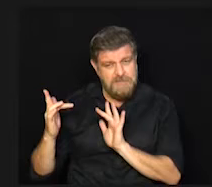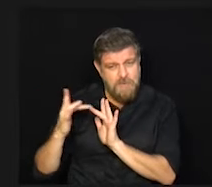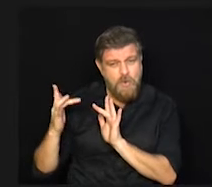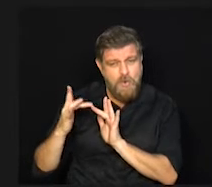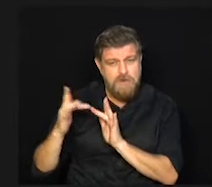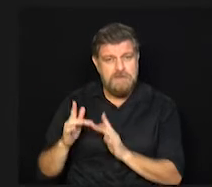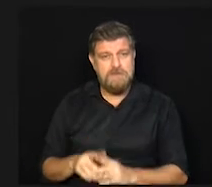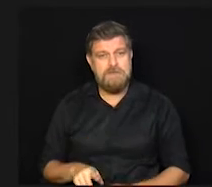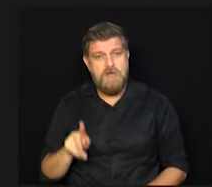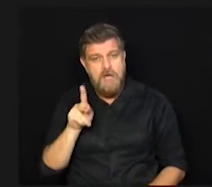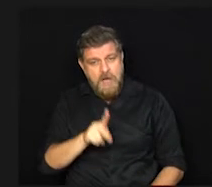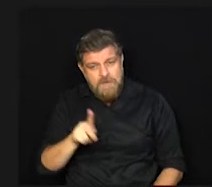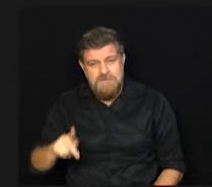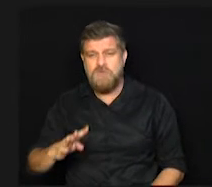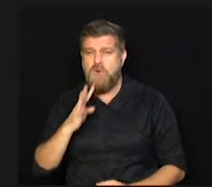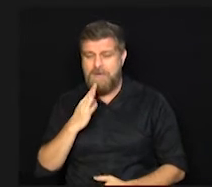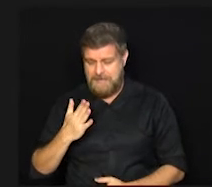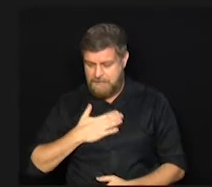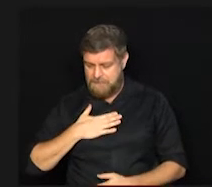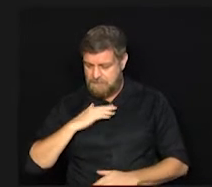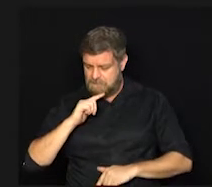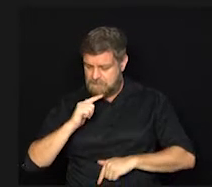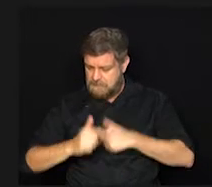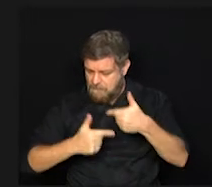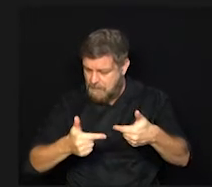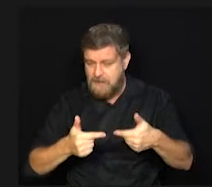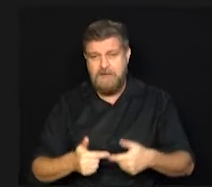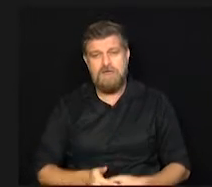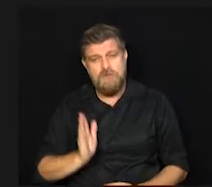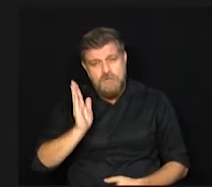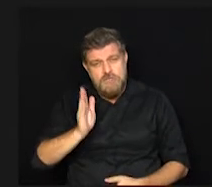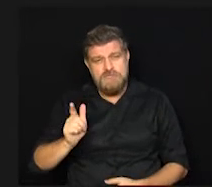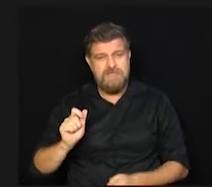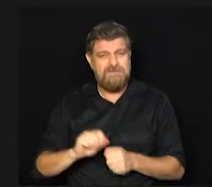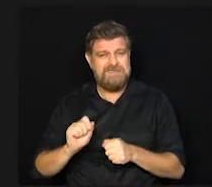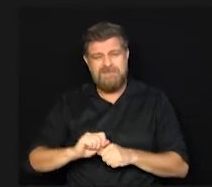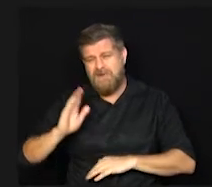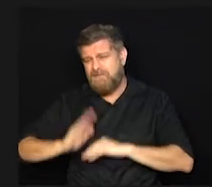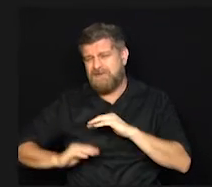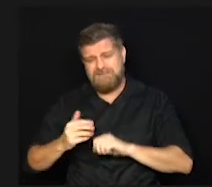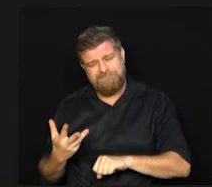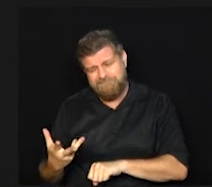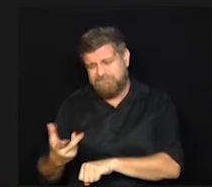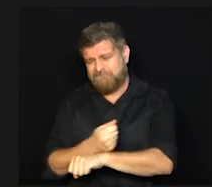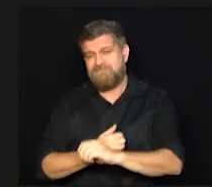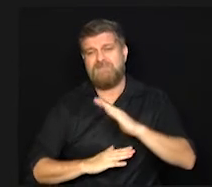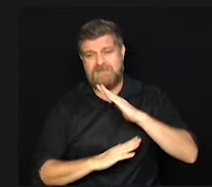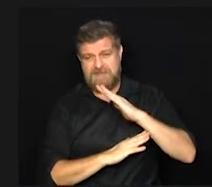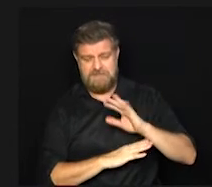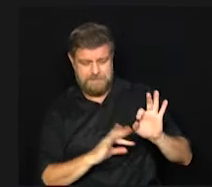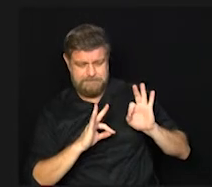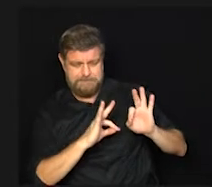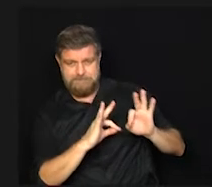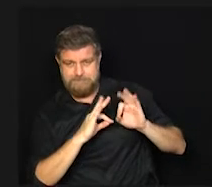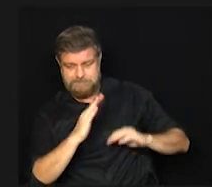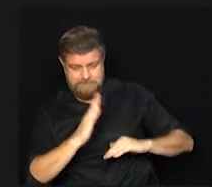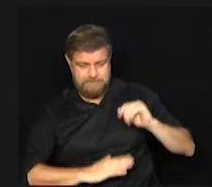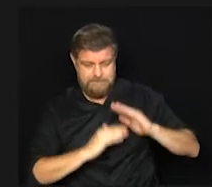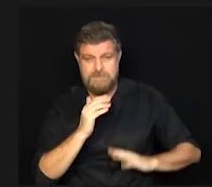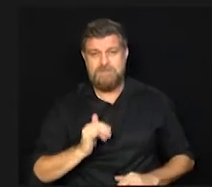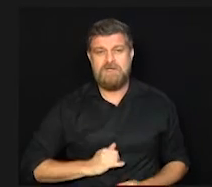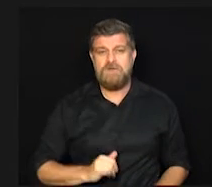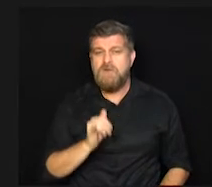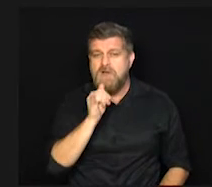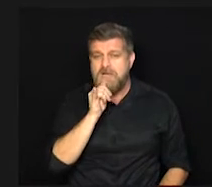professor Alberto, que já conhece o nosso trabalho, que já desenvolveu lindas ações aí dentro da Câmara, com eventos